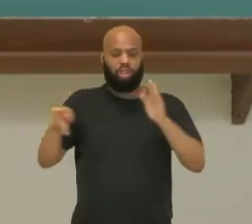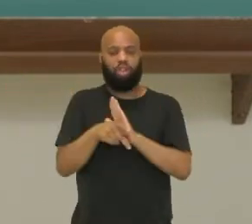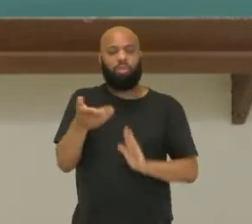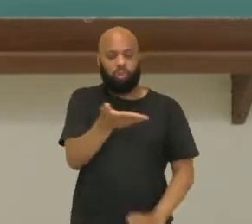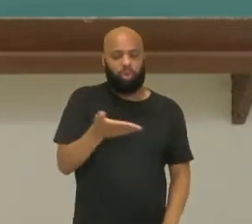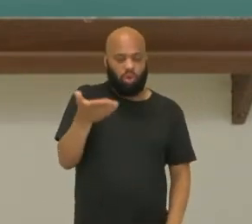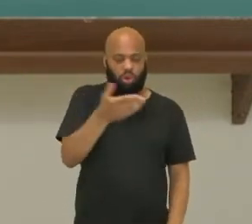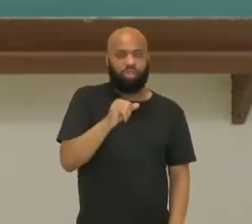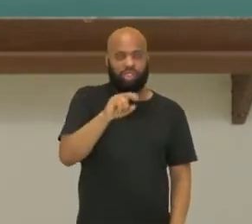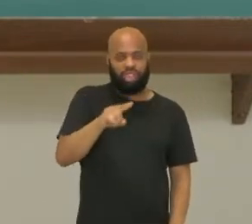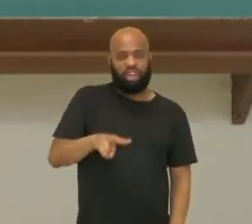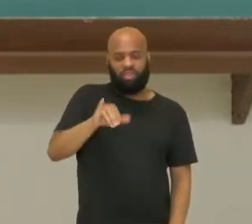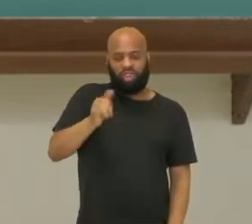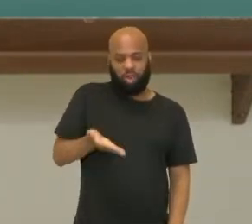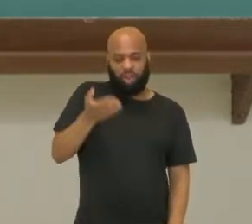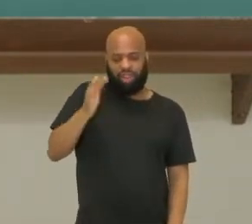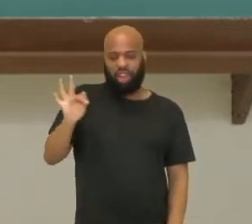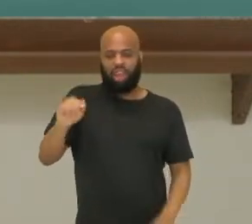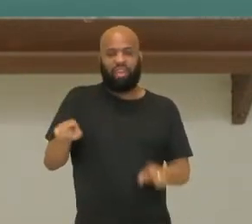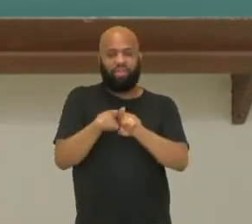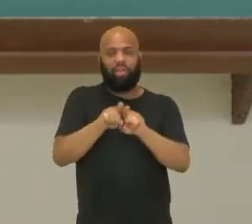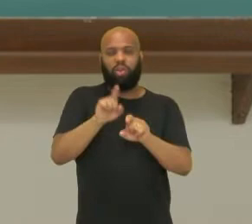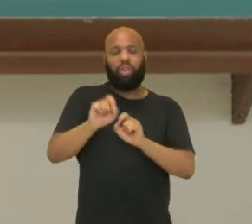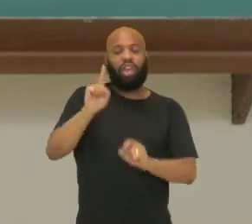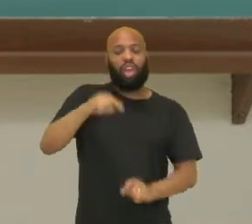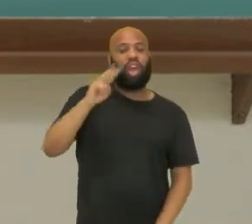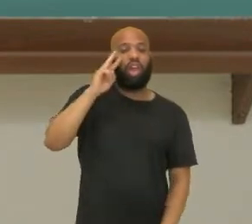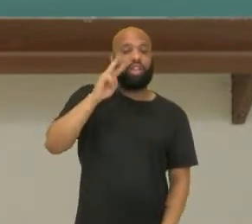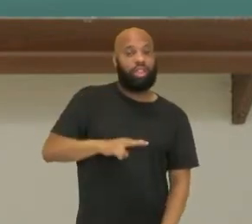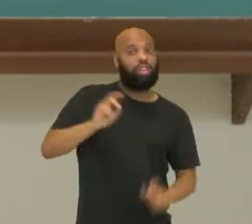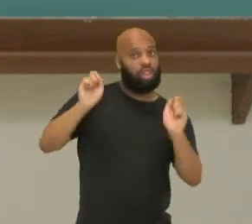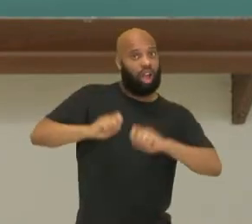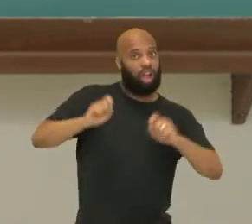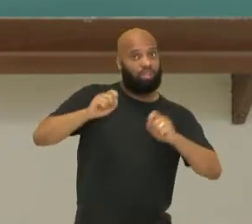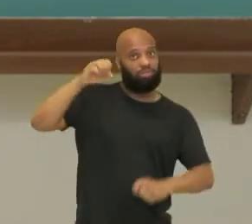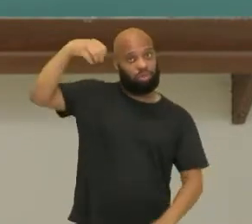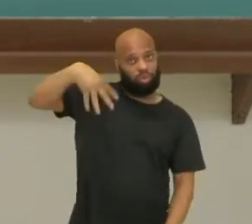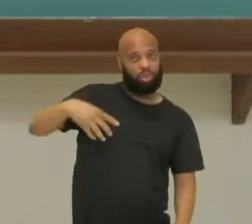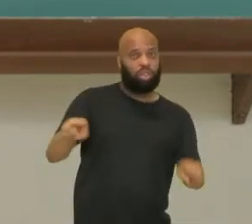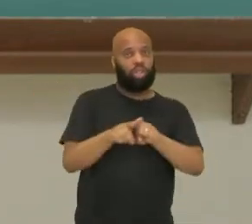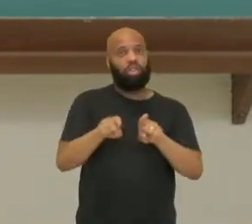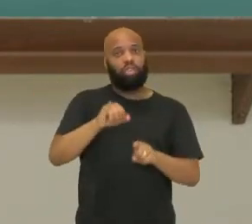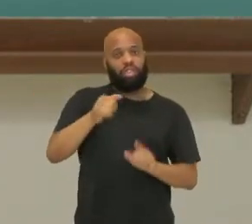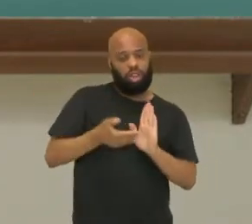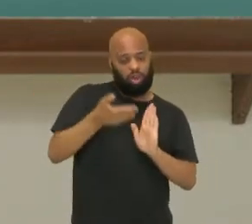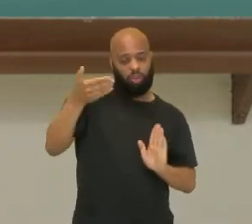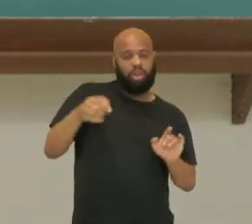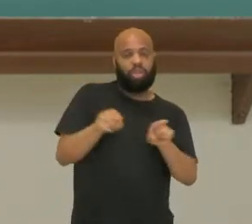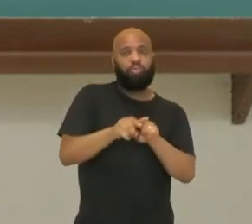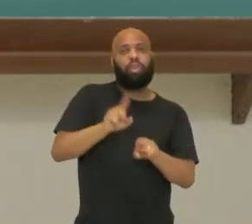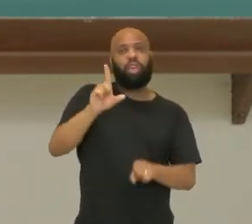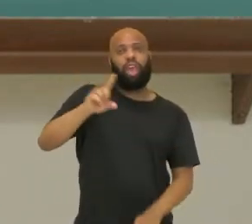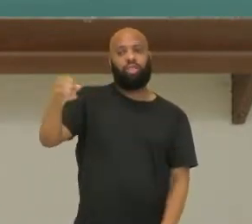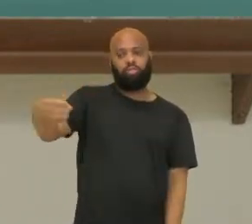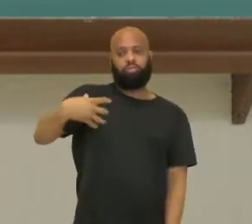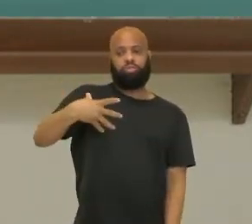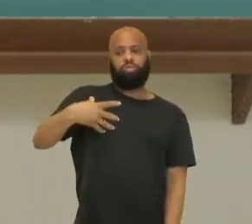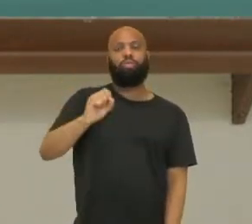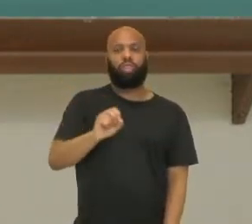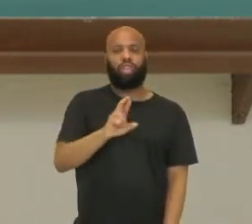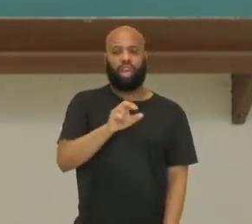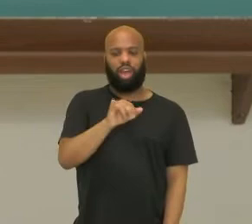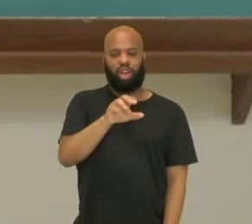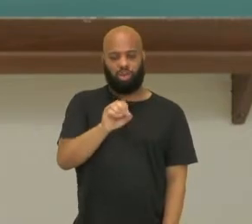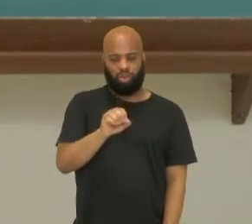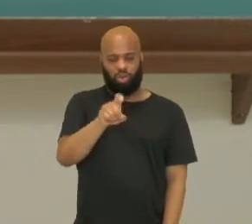mais a frequência, você tem a região da luz visível, aí você aumenta mais a frequência, você tem o raio-x e assim por diante. Então, a